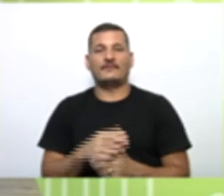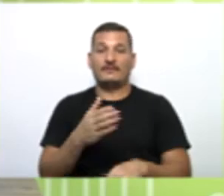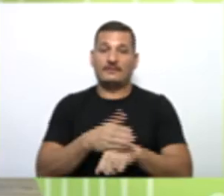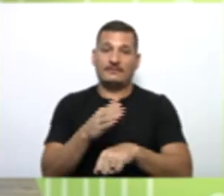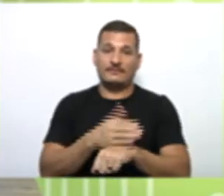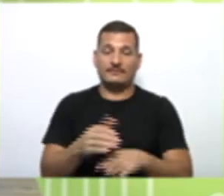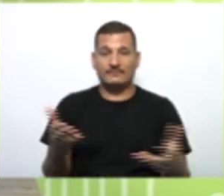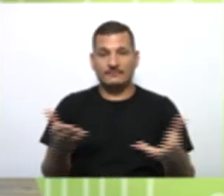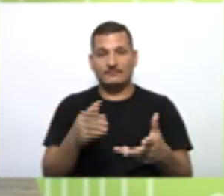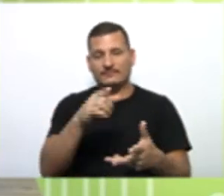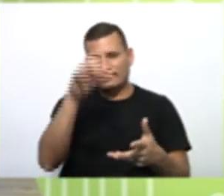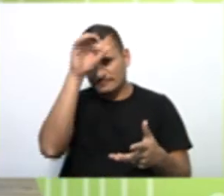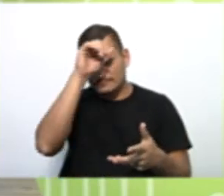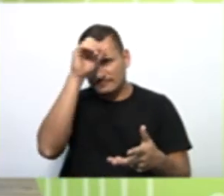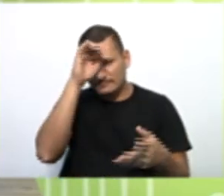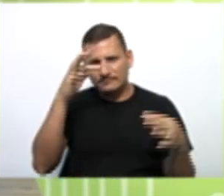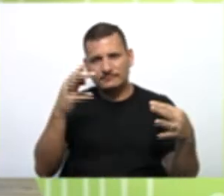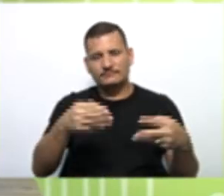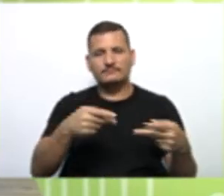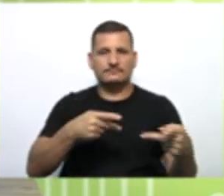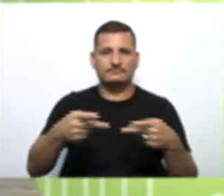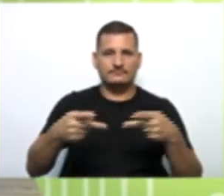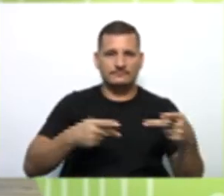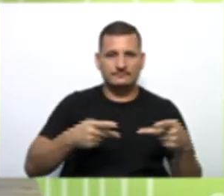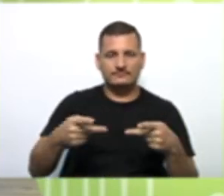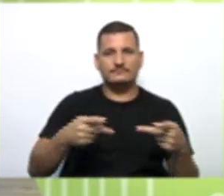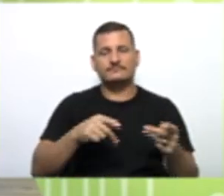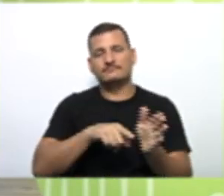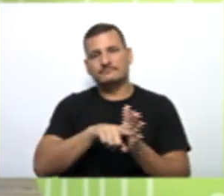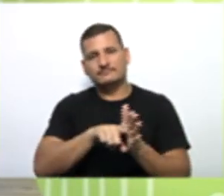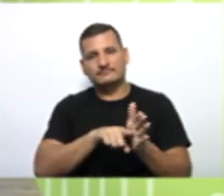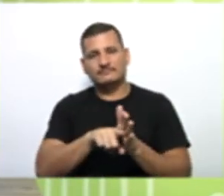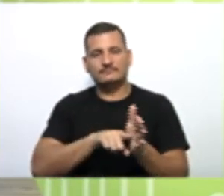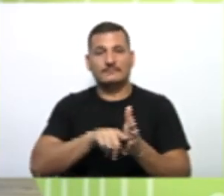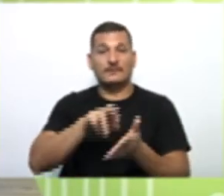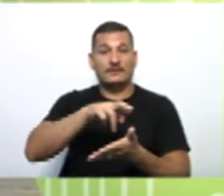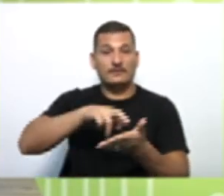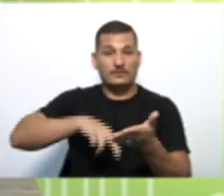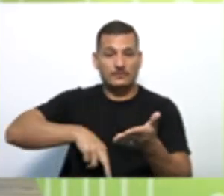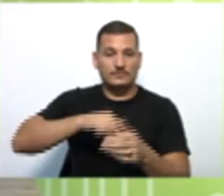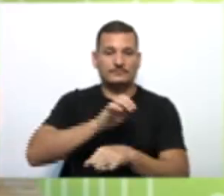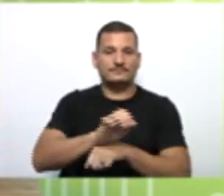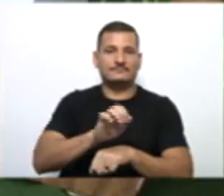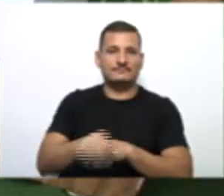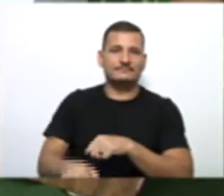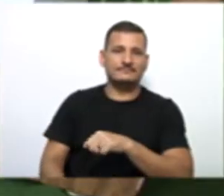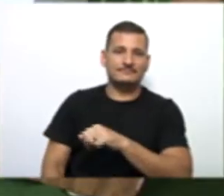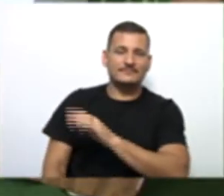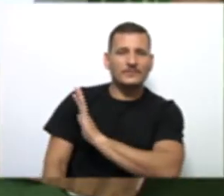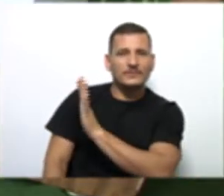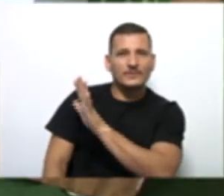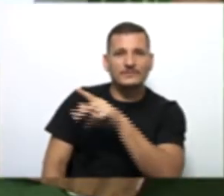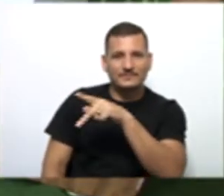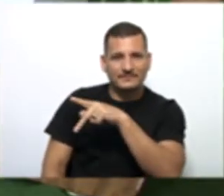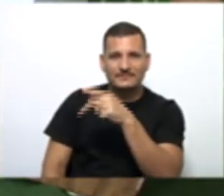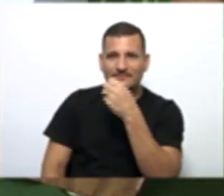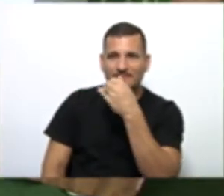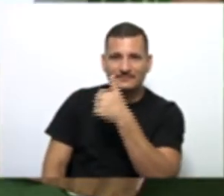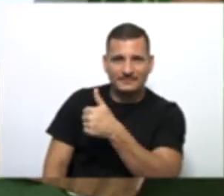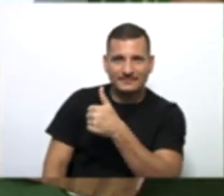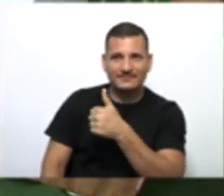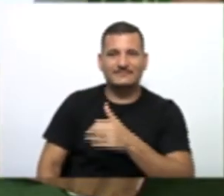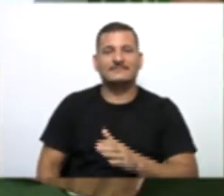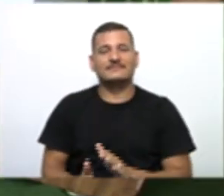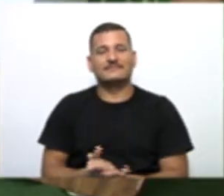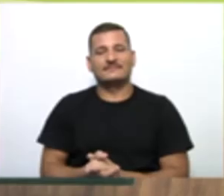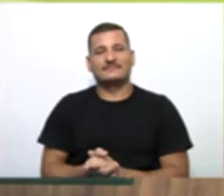sobre formatação, projeto, pesquisa, relatório de estágio. Bom dia! Olá, professor Cássio, tudo bem? Tudo bem,